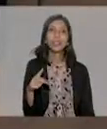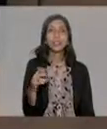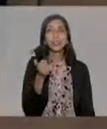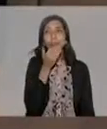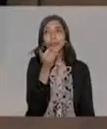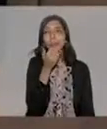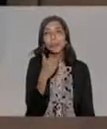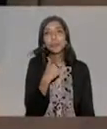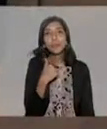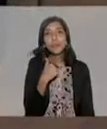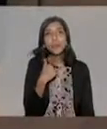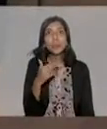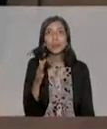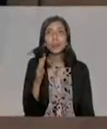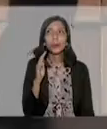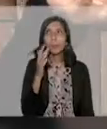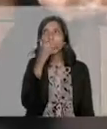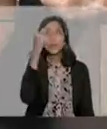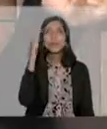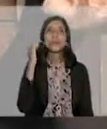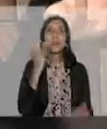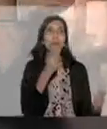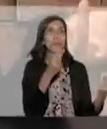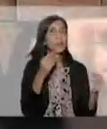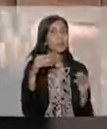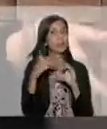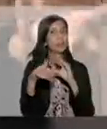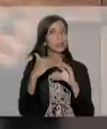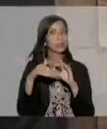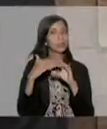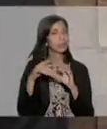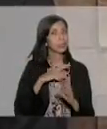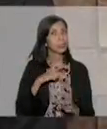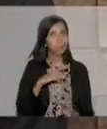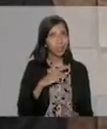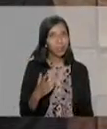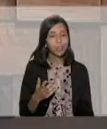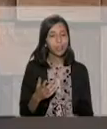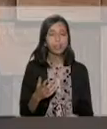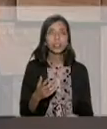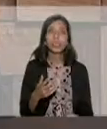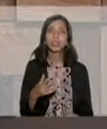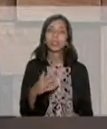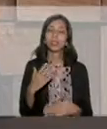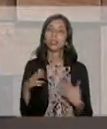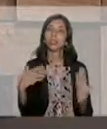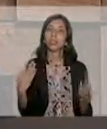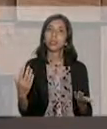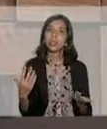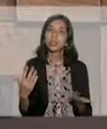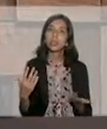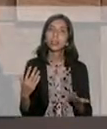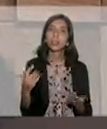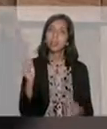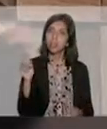não posso. É um Porque imagina quantas pessoas naquela... Devem escrever para ele. Aí eu